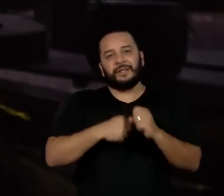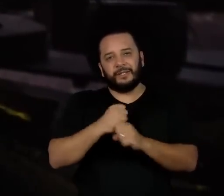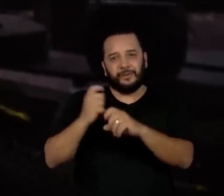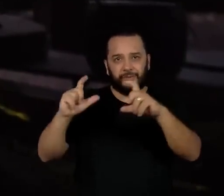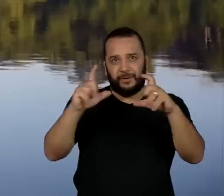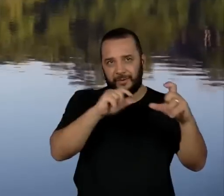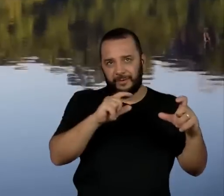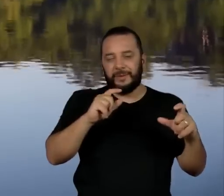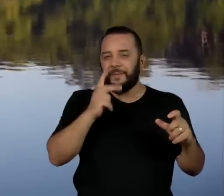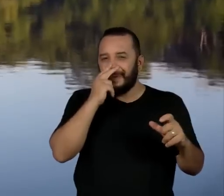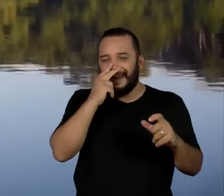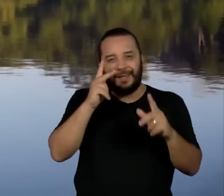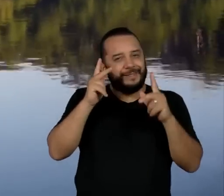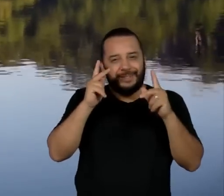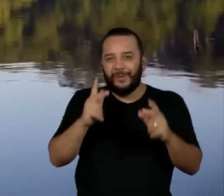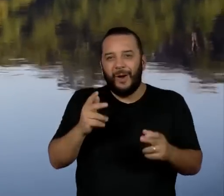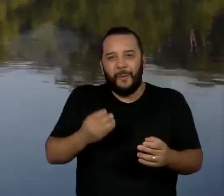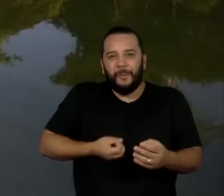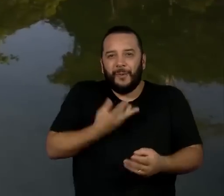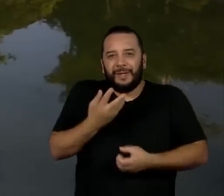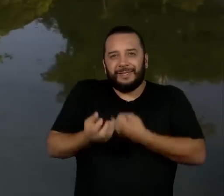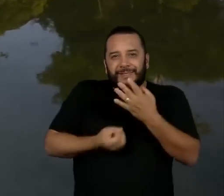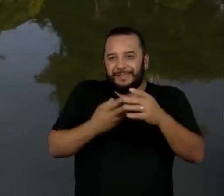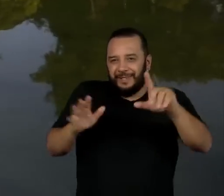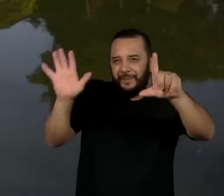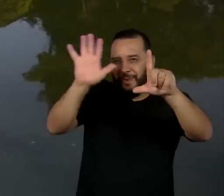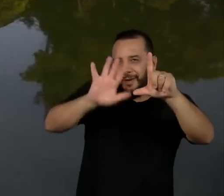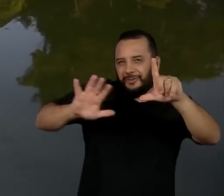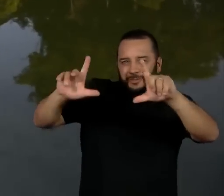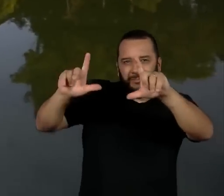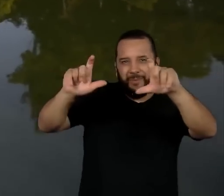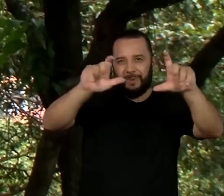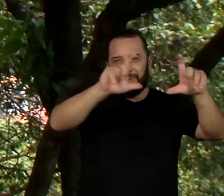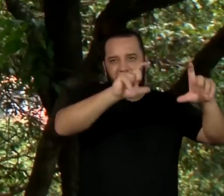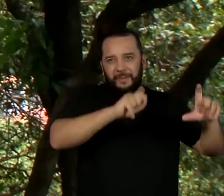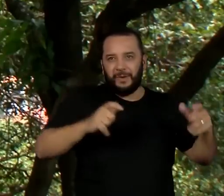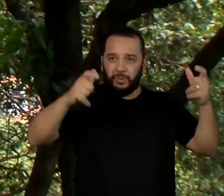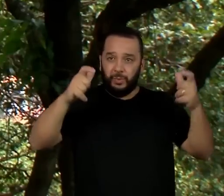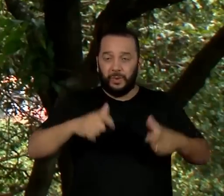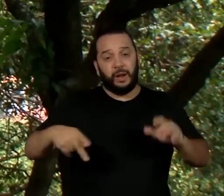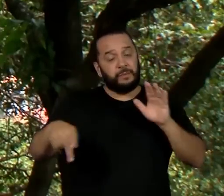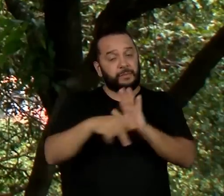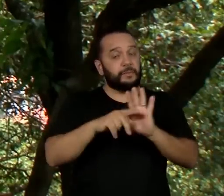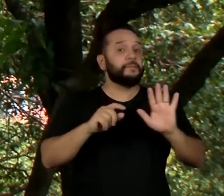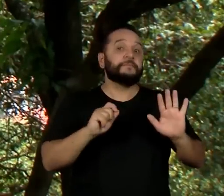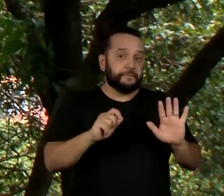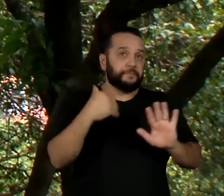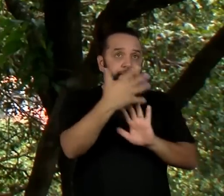estão presentes nos registros sobre a natureza exuberante do nosso país.